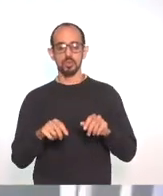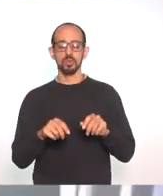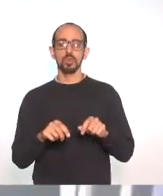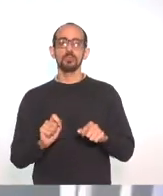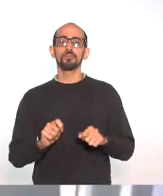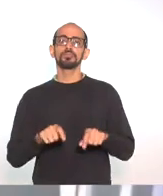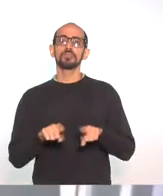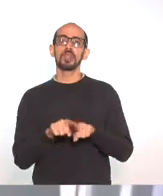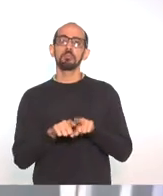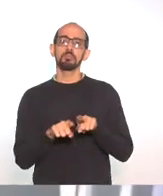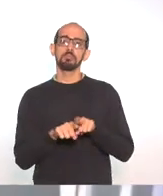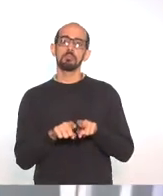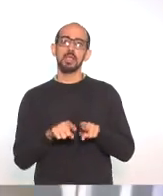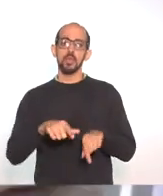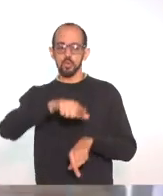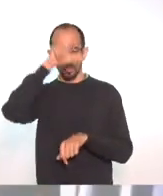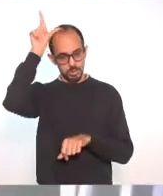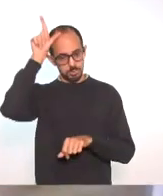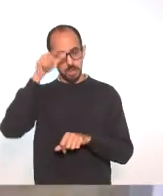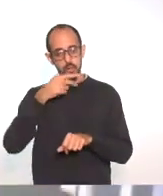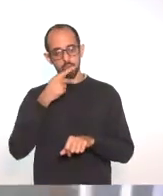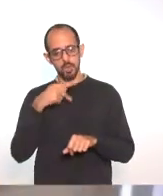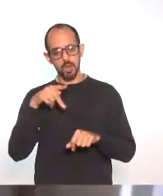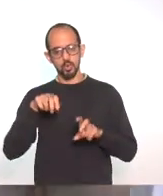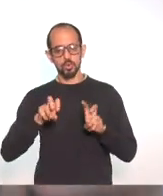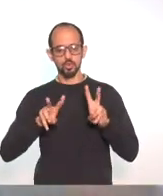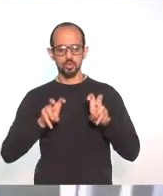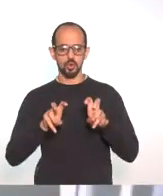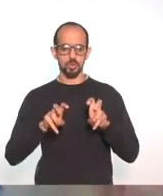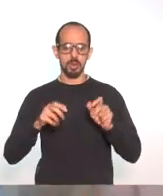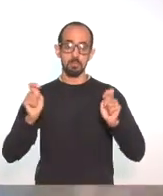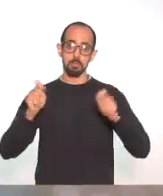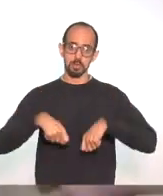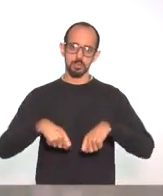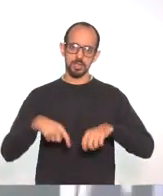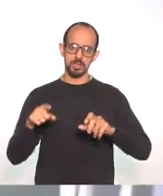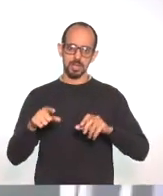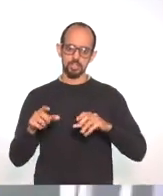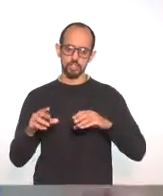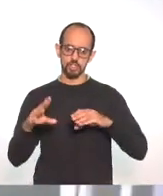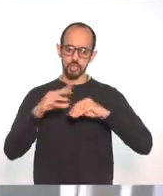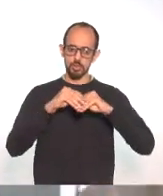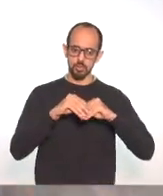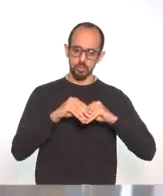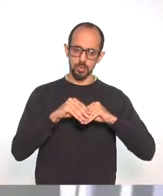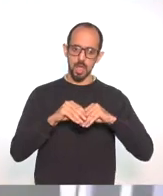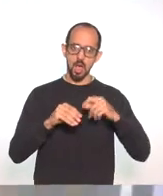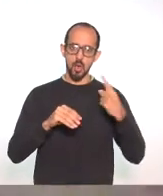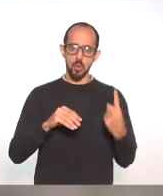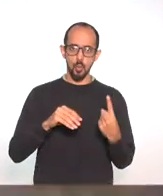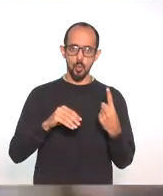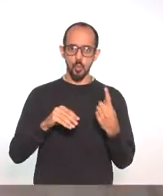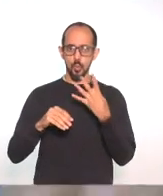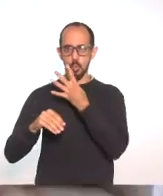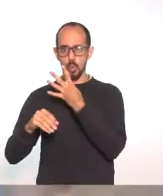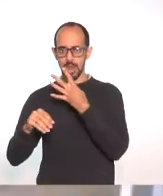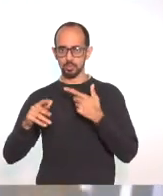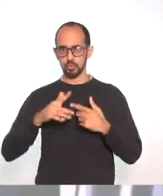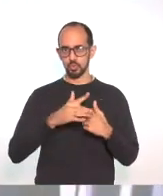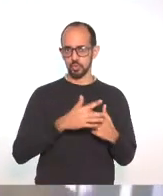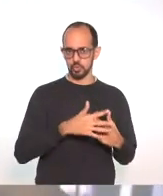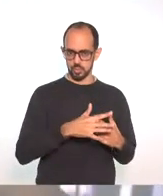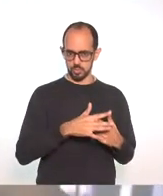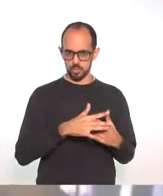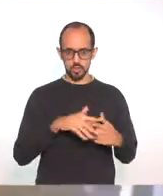sobre a matéria em si mesma fez considerações sobre a possibilidade de a última aglutinar mas as emenda Sul e quatro em relação